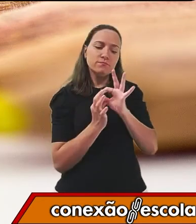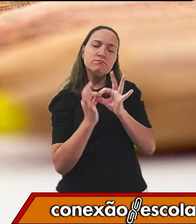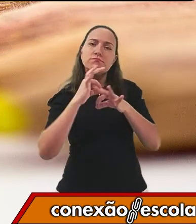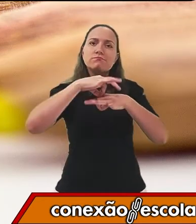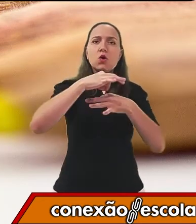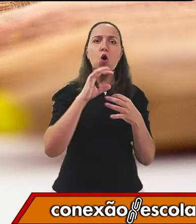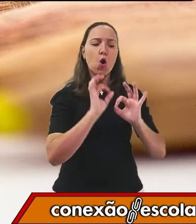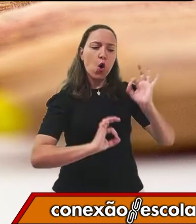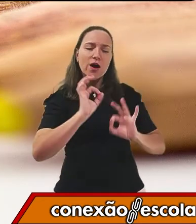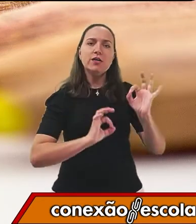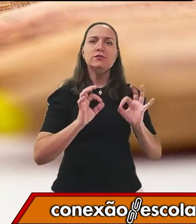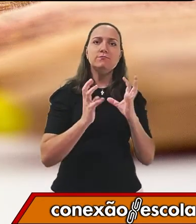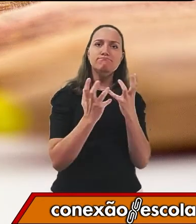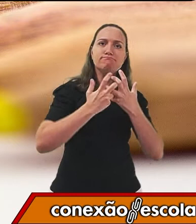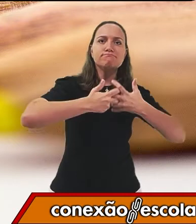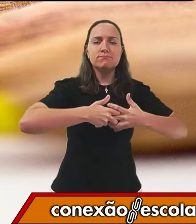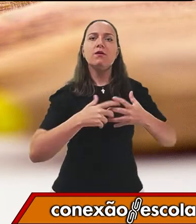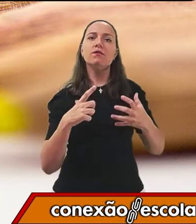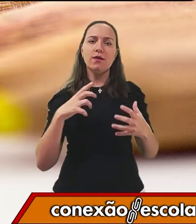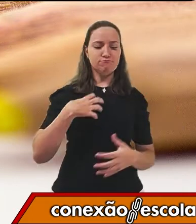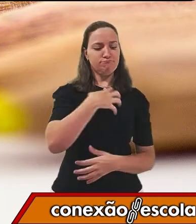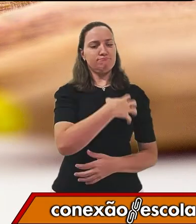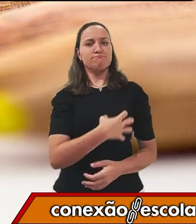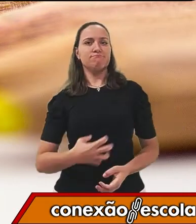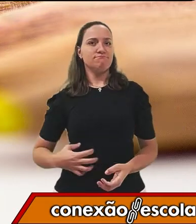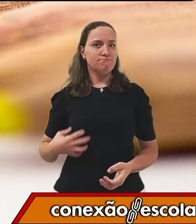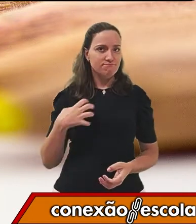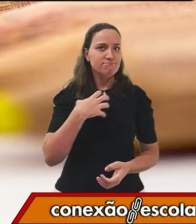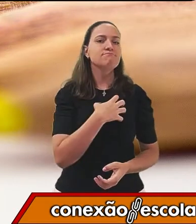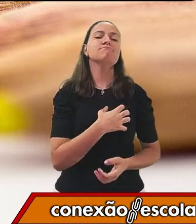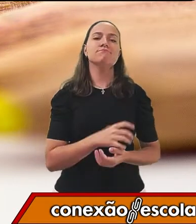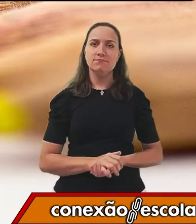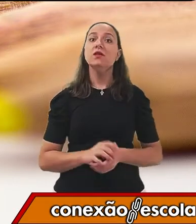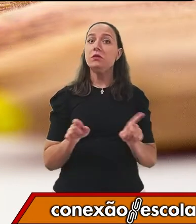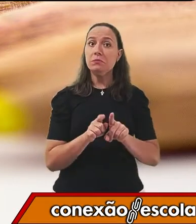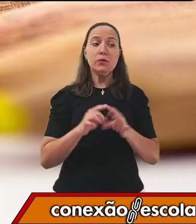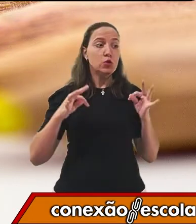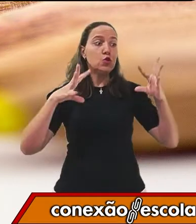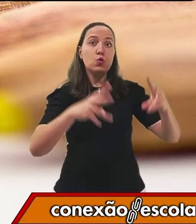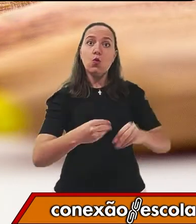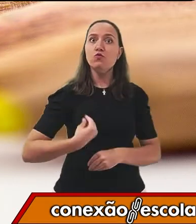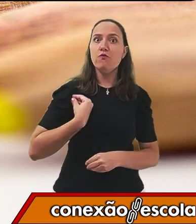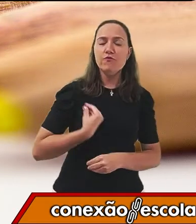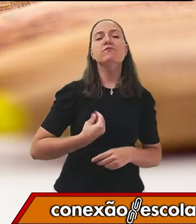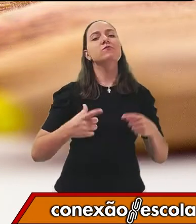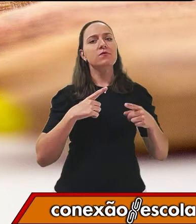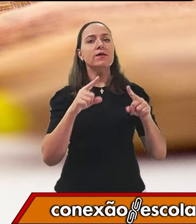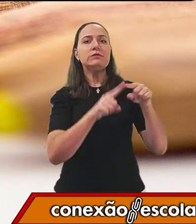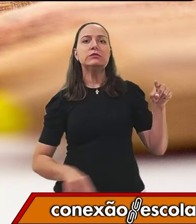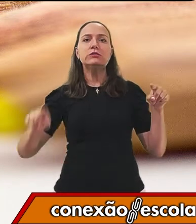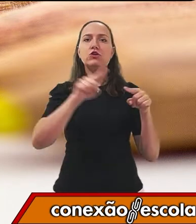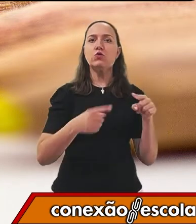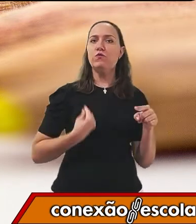tecidos. Todo ser vivo também tem um ciclo da vida, ou seja, eles nascem, crescem,